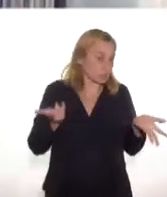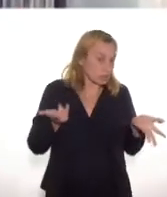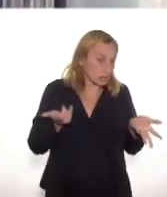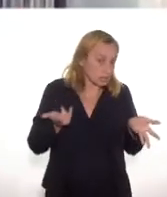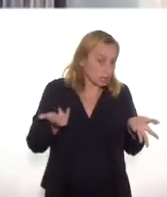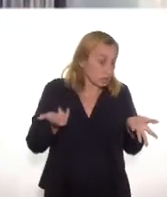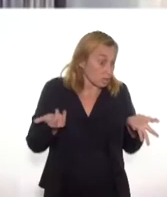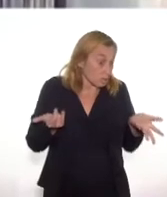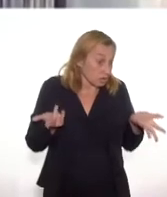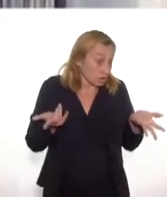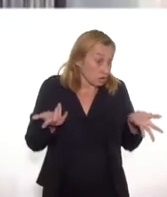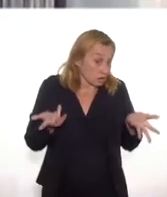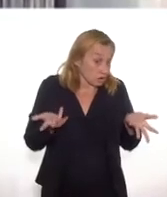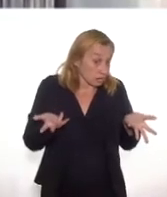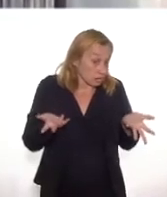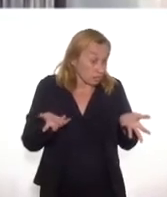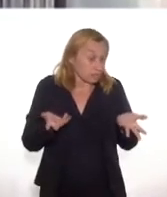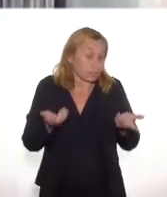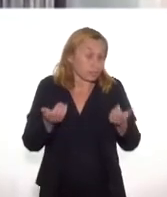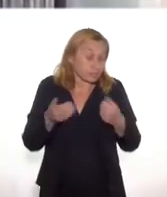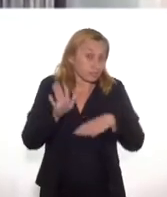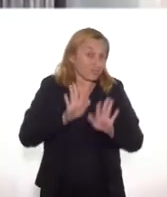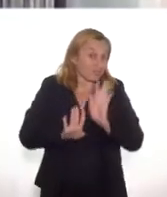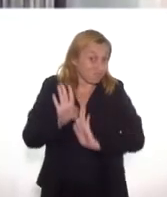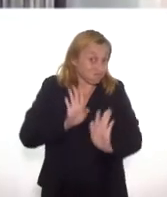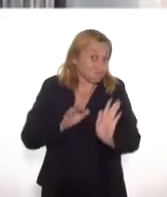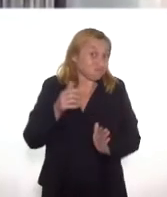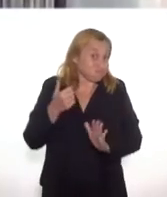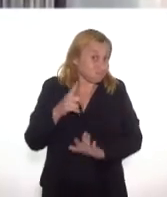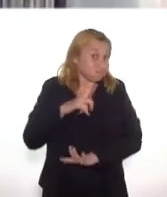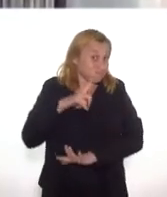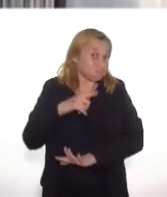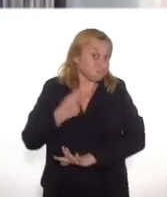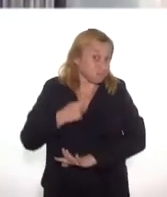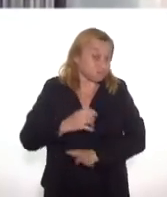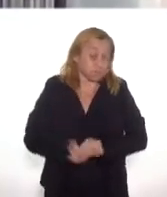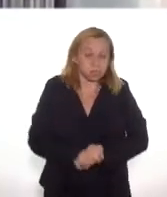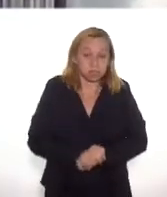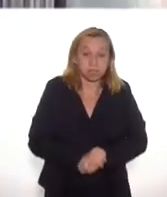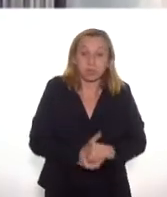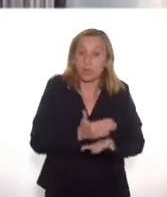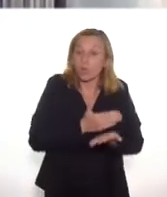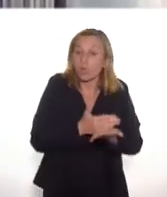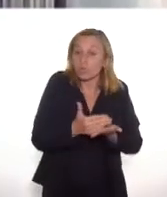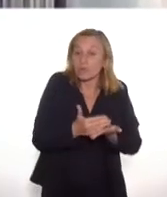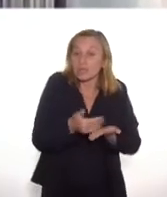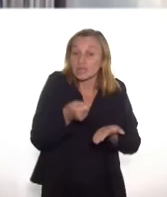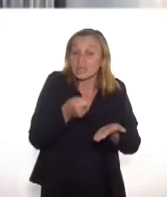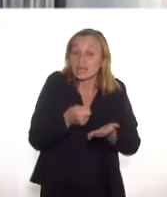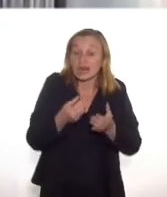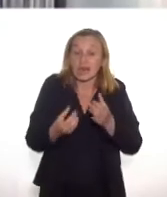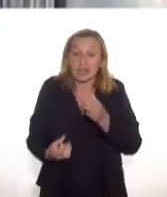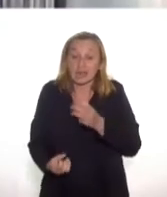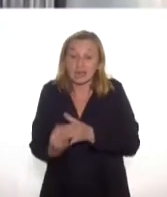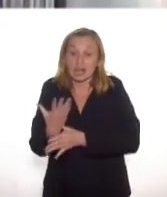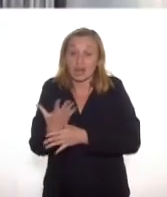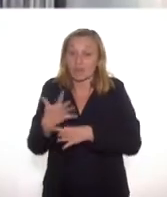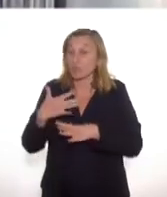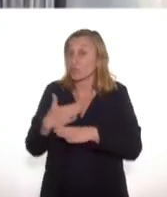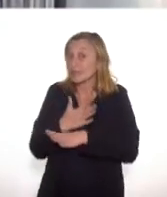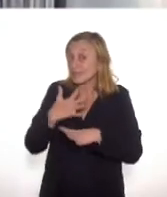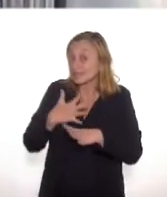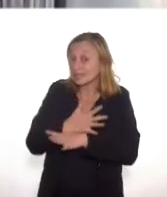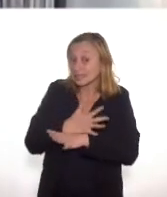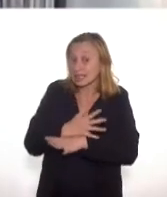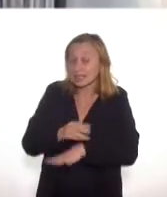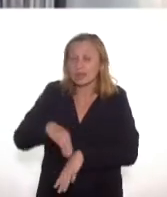uma coisa que a gente deva ter um certo cuidado, porque senão começa a existir uma cidade para